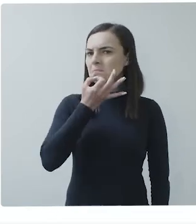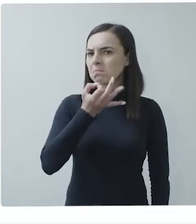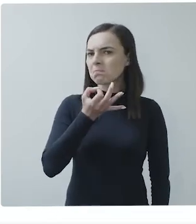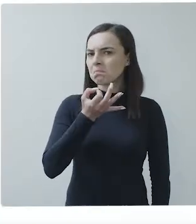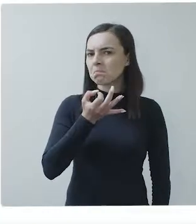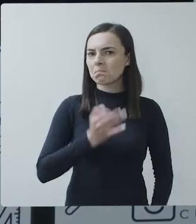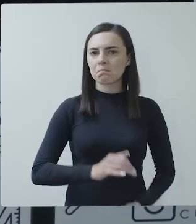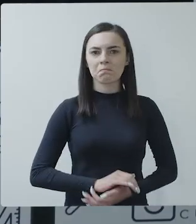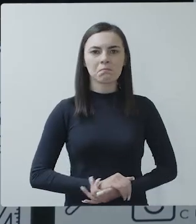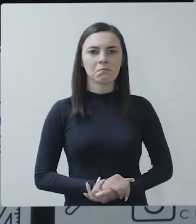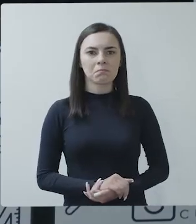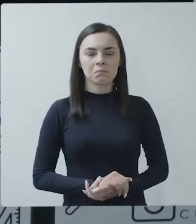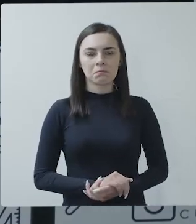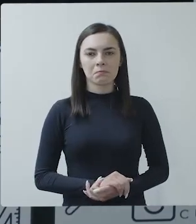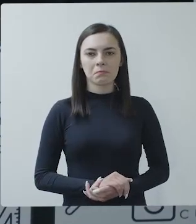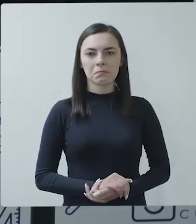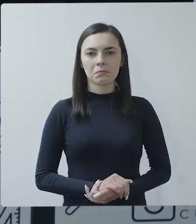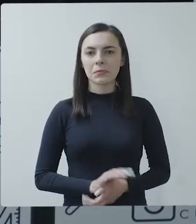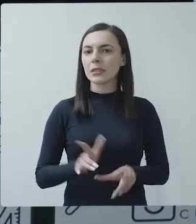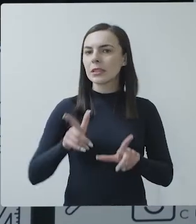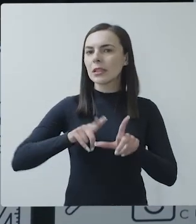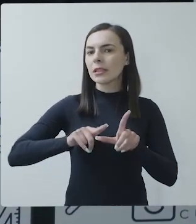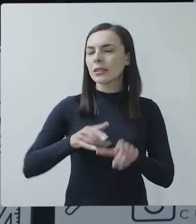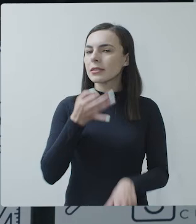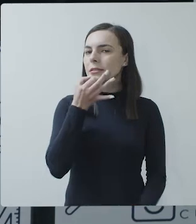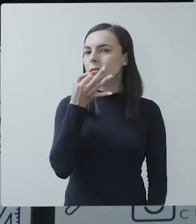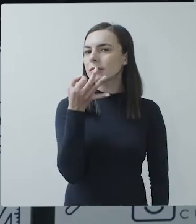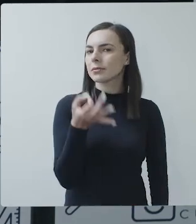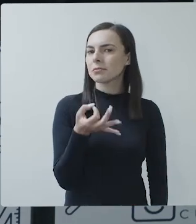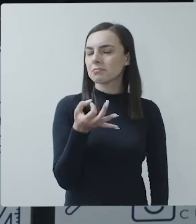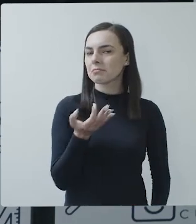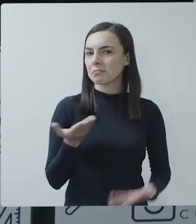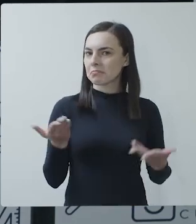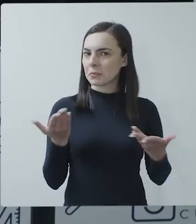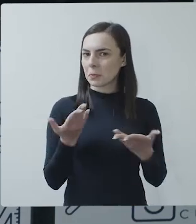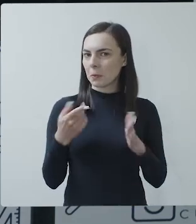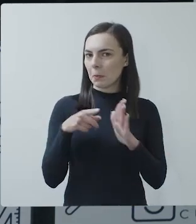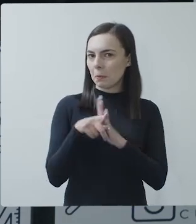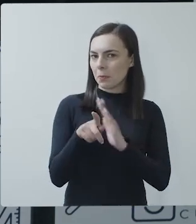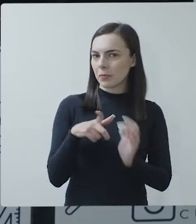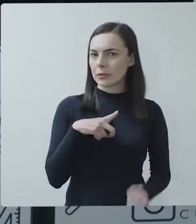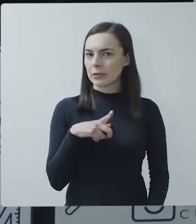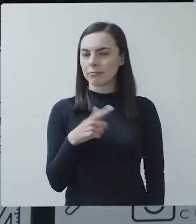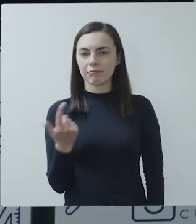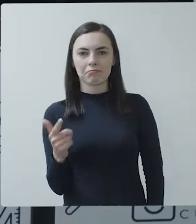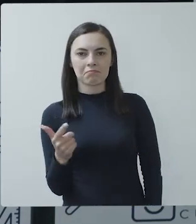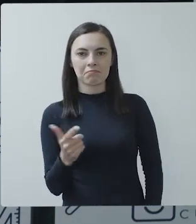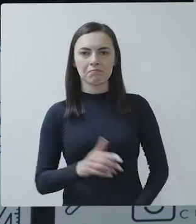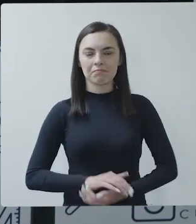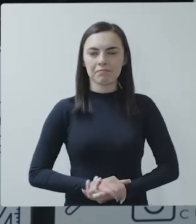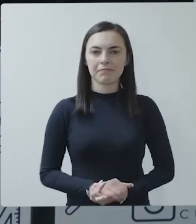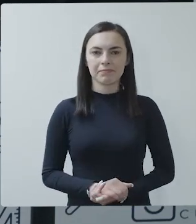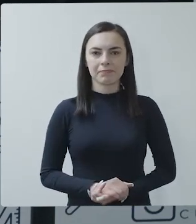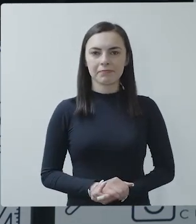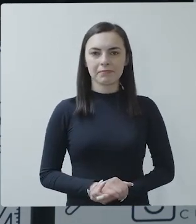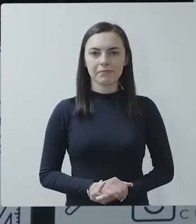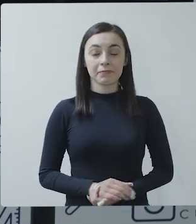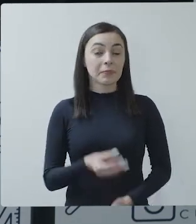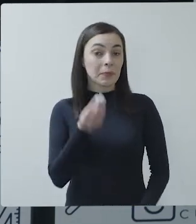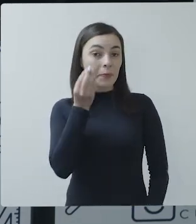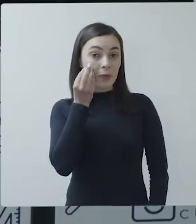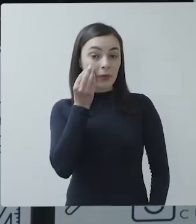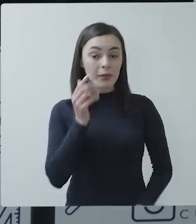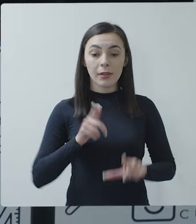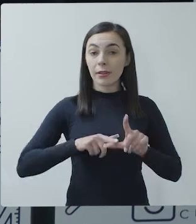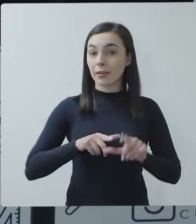vocês acham? Que letra que vocês sugerem que a gente pergunte aqui se tem. Vamos tentar